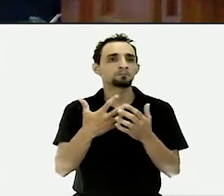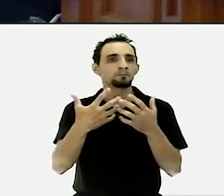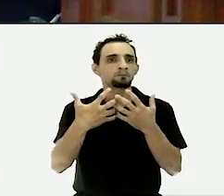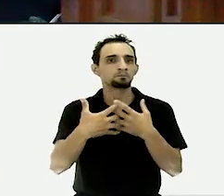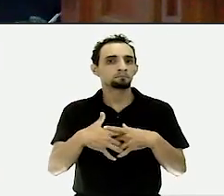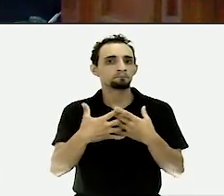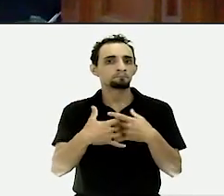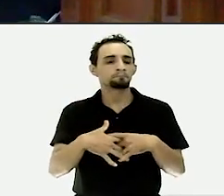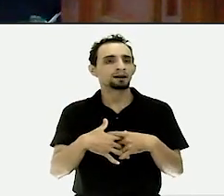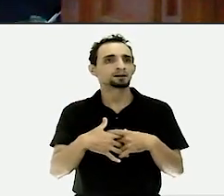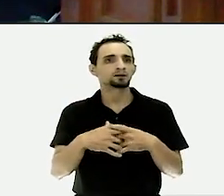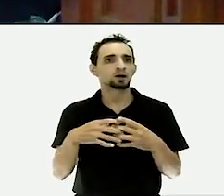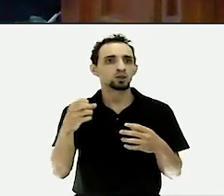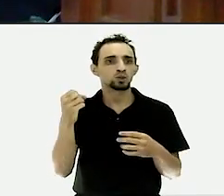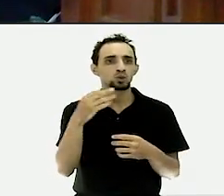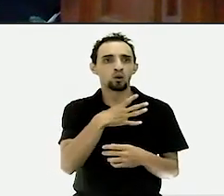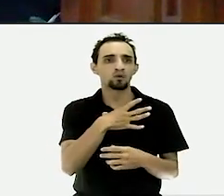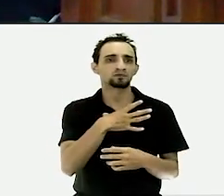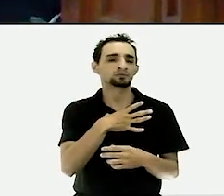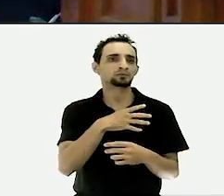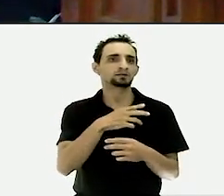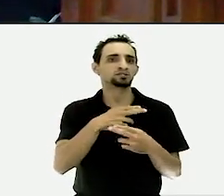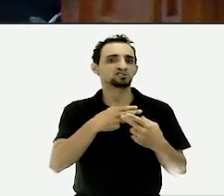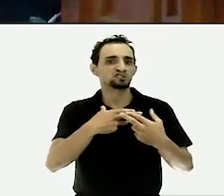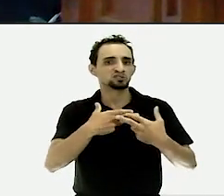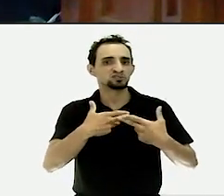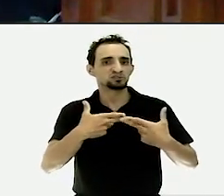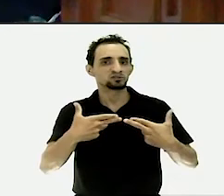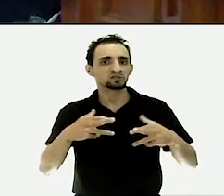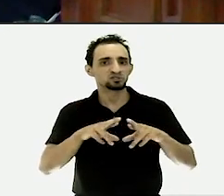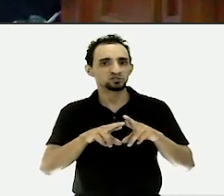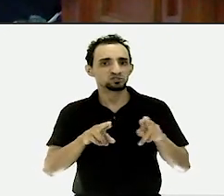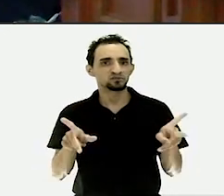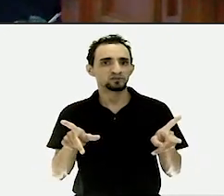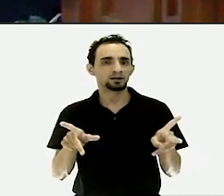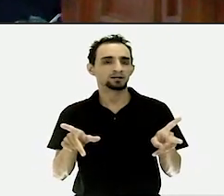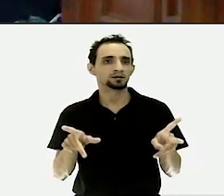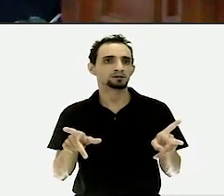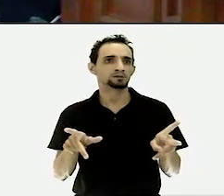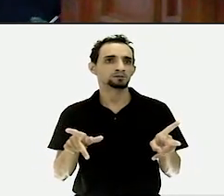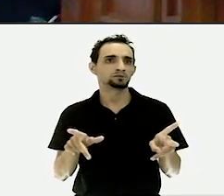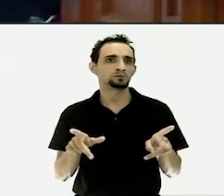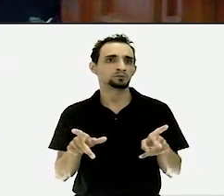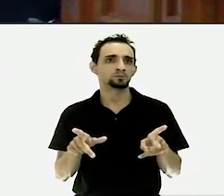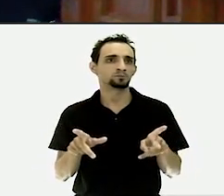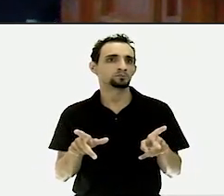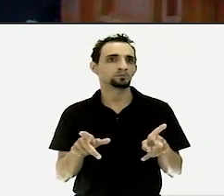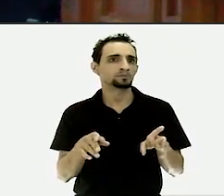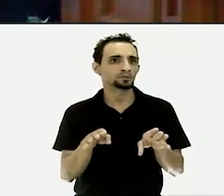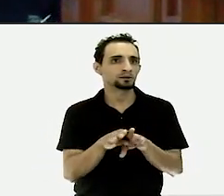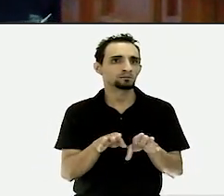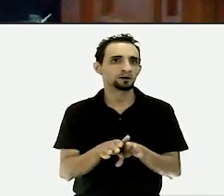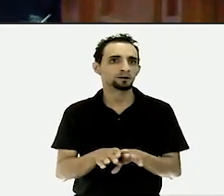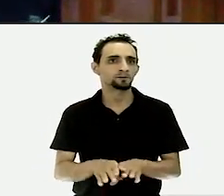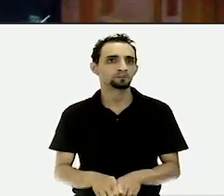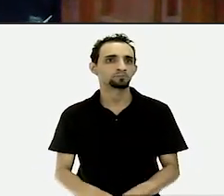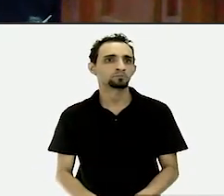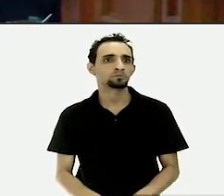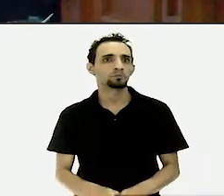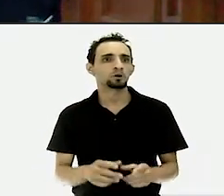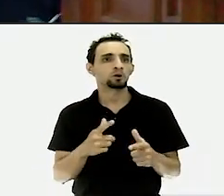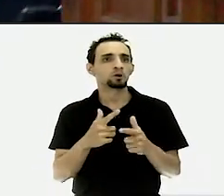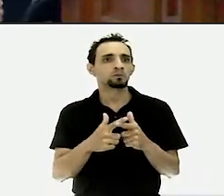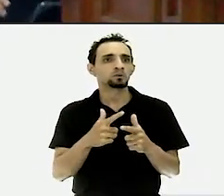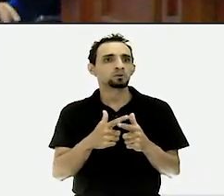eletivas no nosso município. E vai ter dentro agora do nosso município essa tomografia. E ultrassom também. Então, esse vereador aqui, junto com os